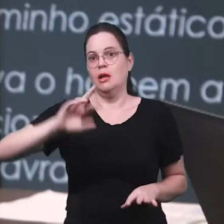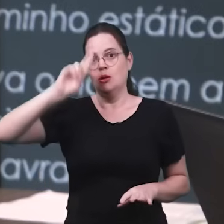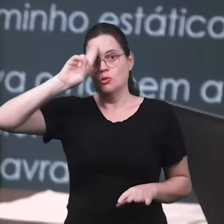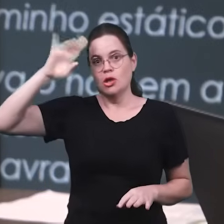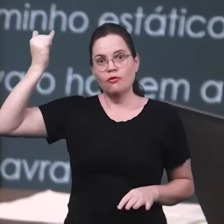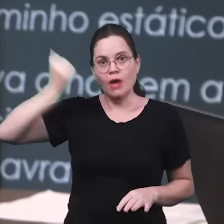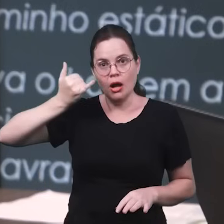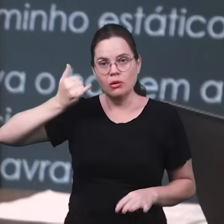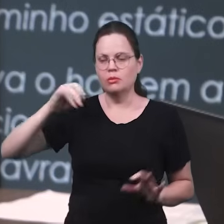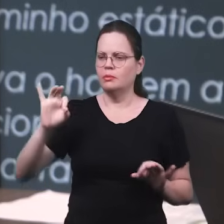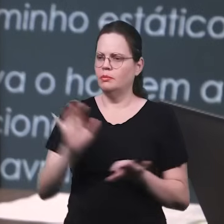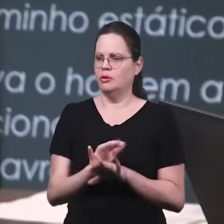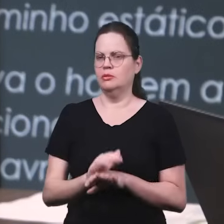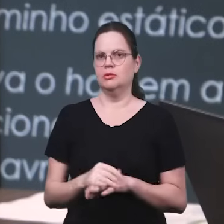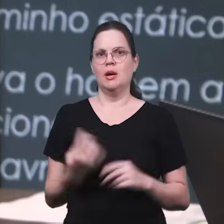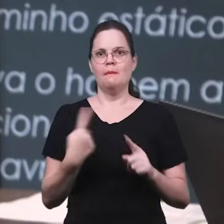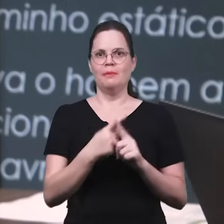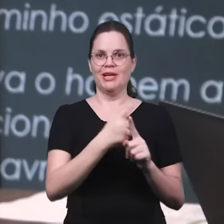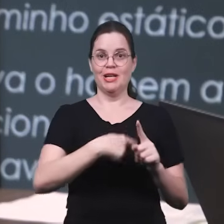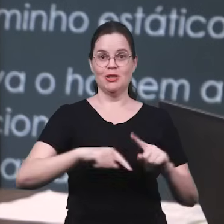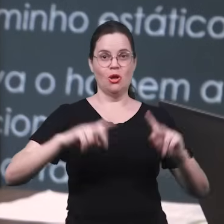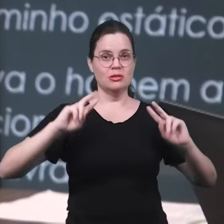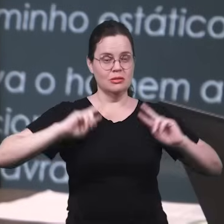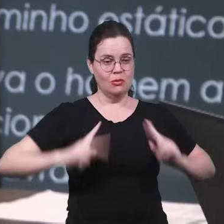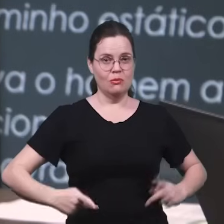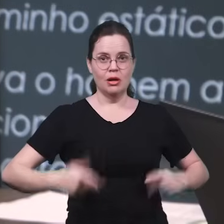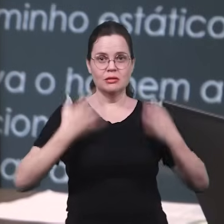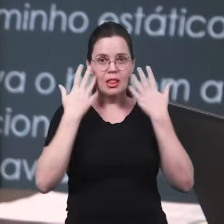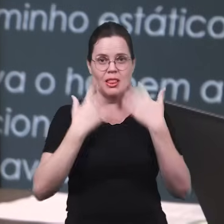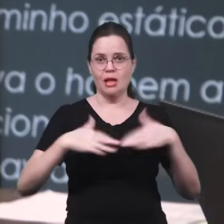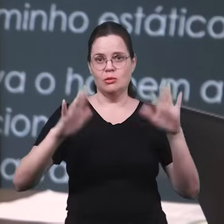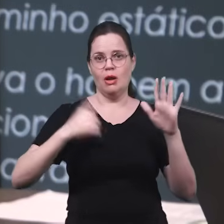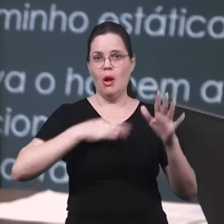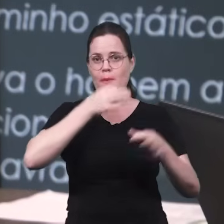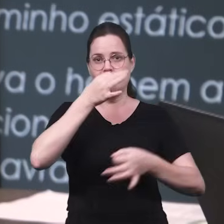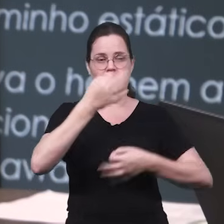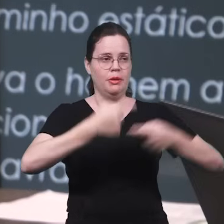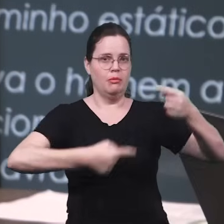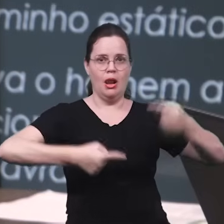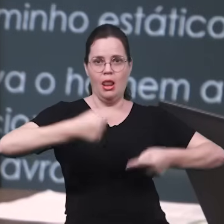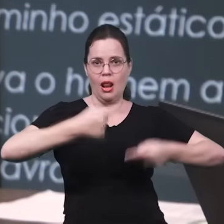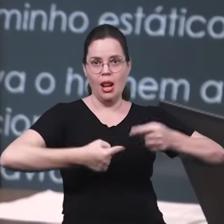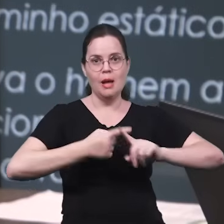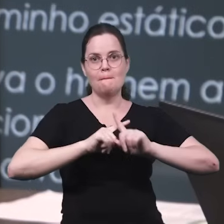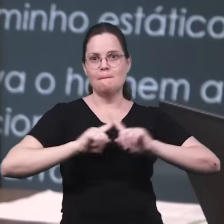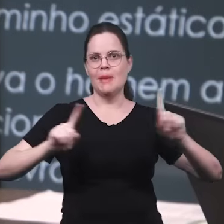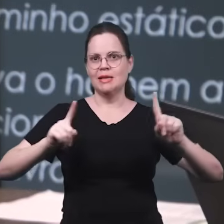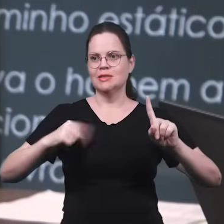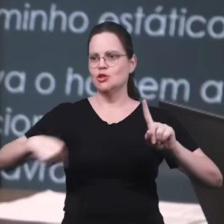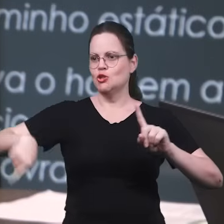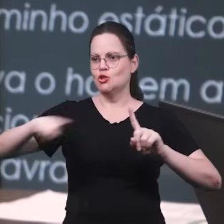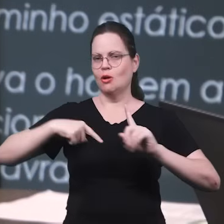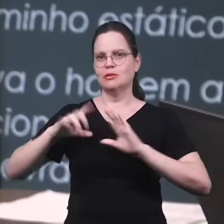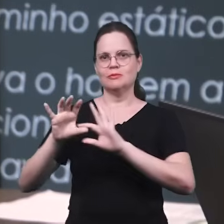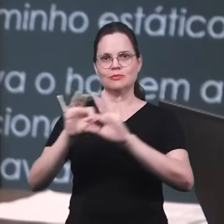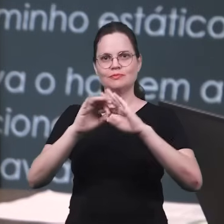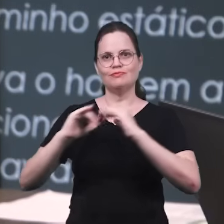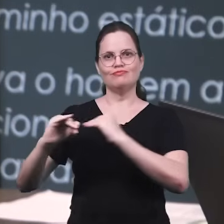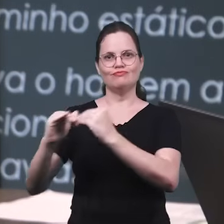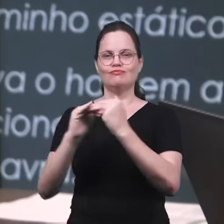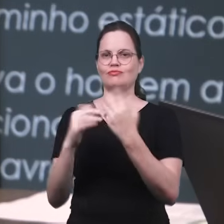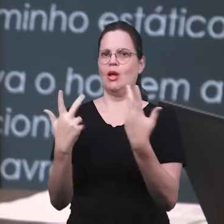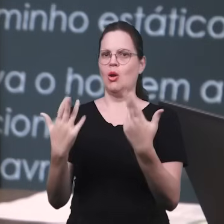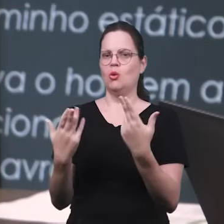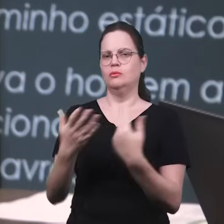é divisão, mas a natureza do Espírito Santo é união. Então, essa união que nós chamamos de comunhão. Então,